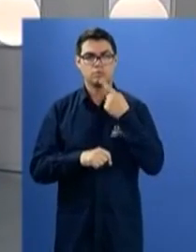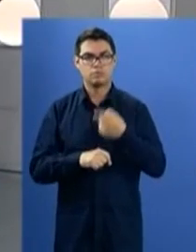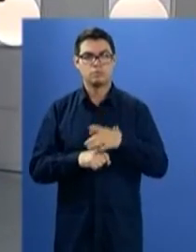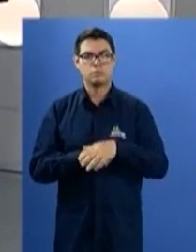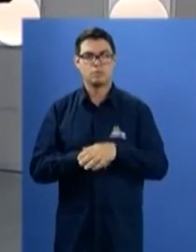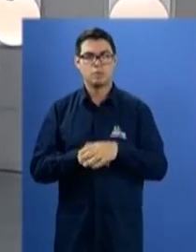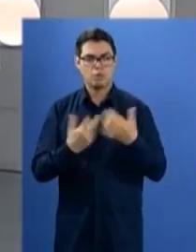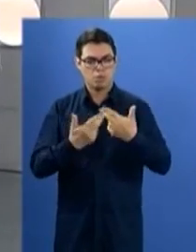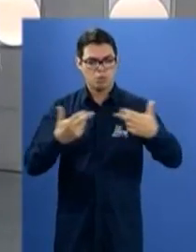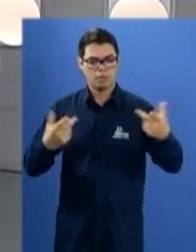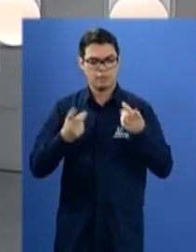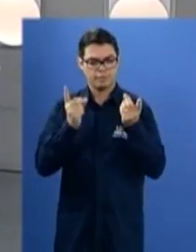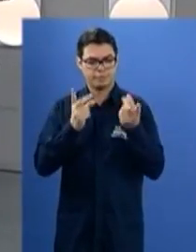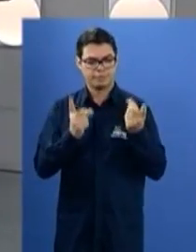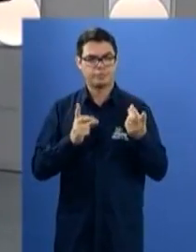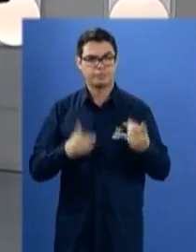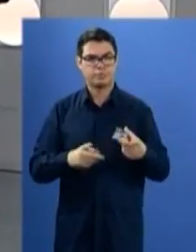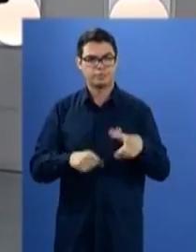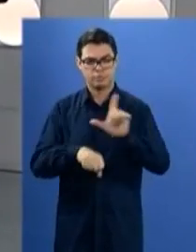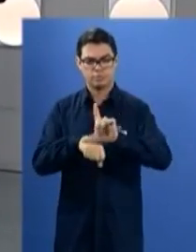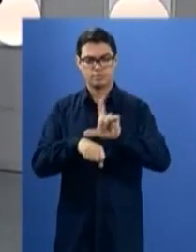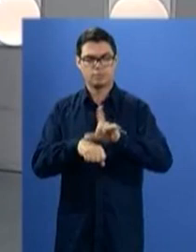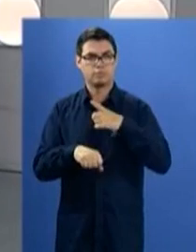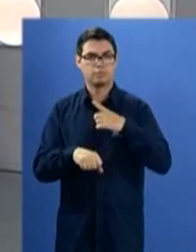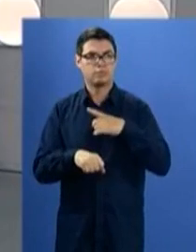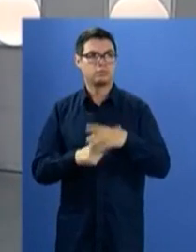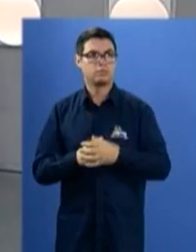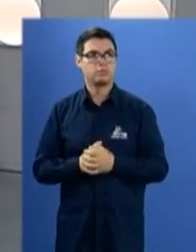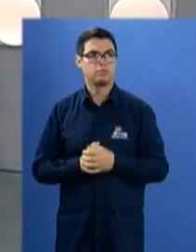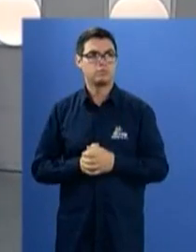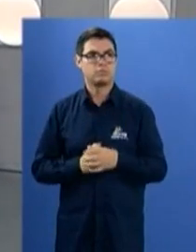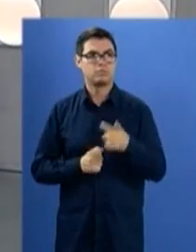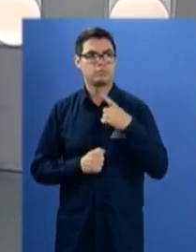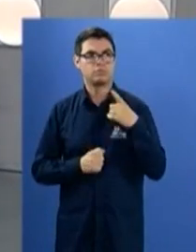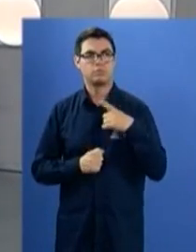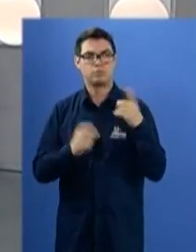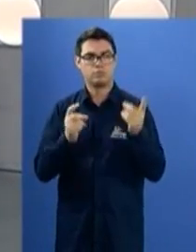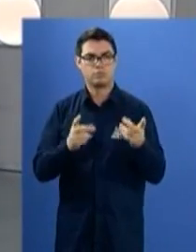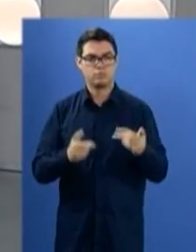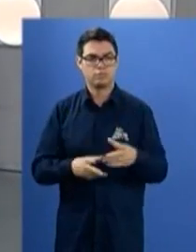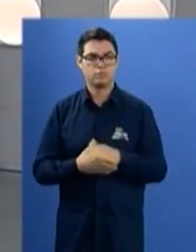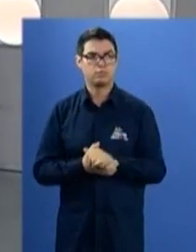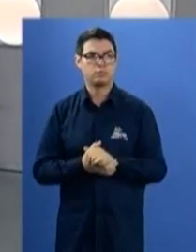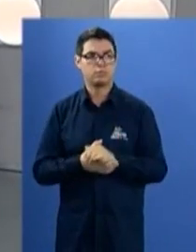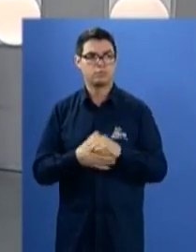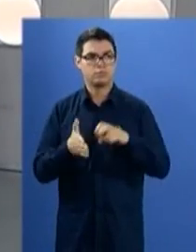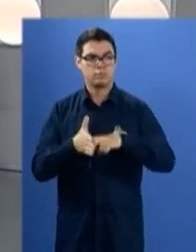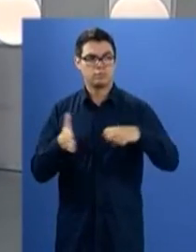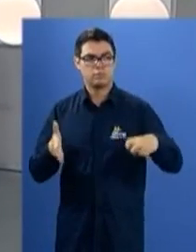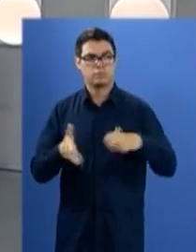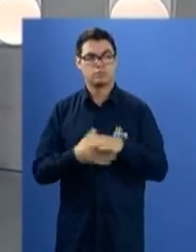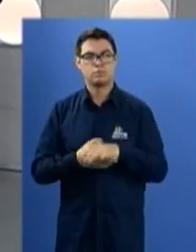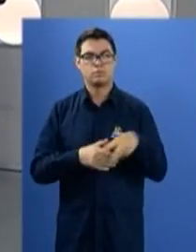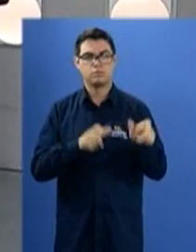à venda, aqueles produtos que o lojista tem lá para vender. Temos também os vendedores, os caixas